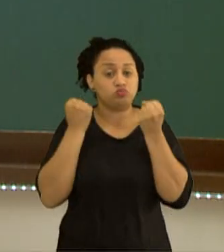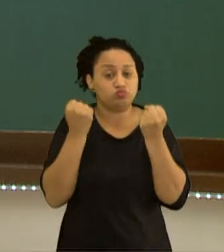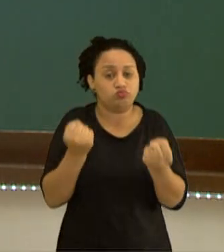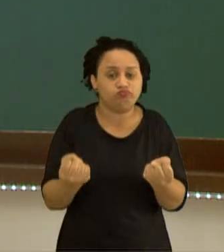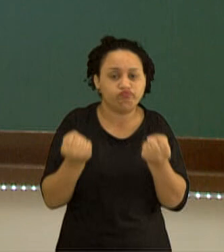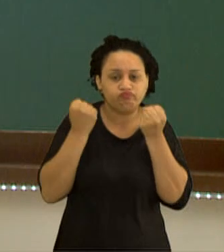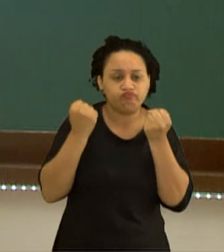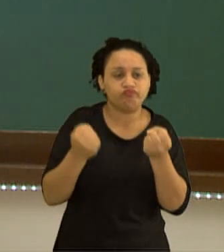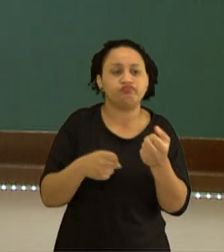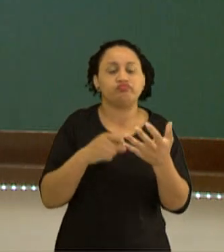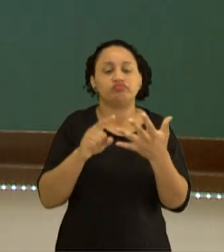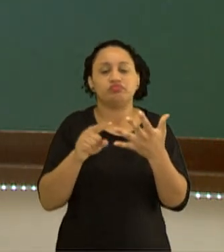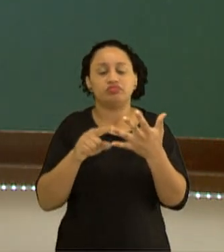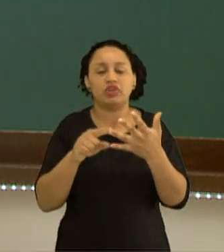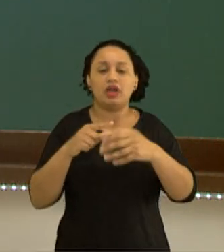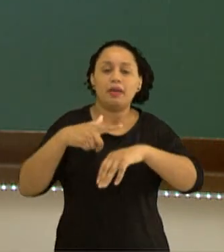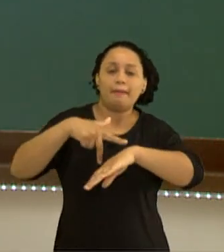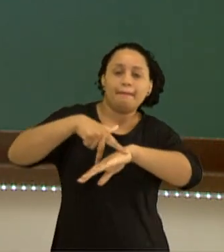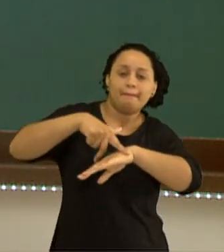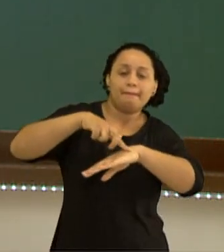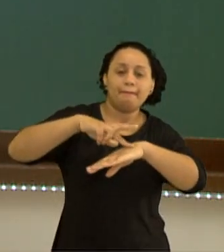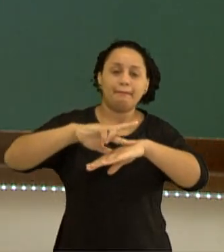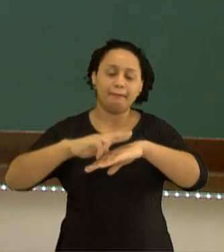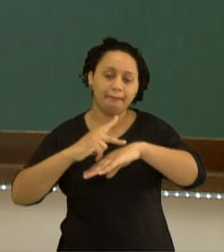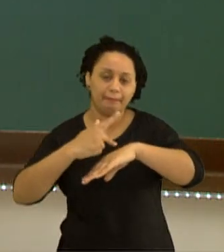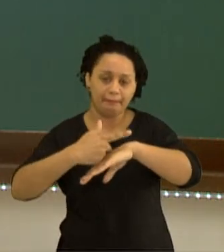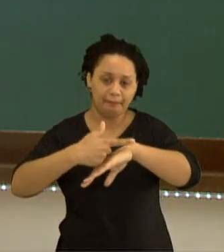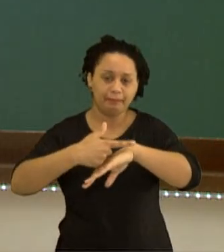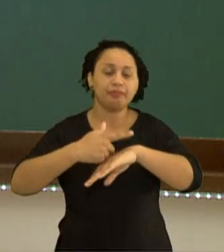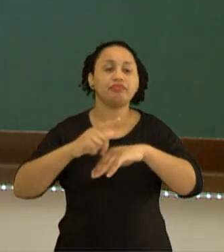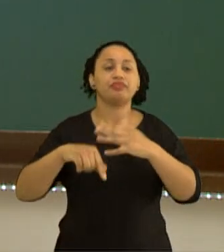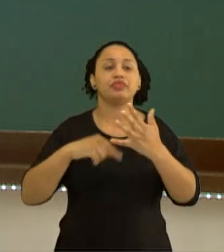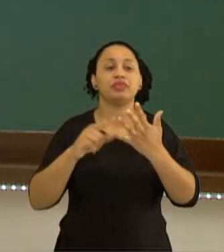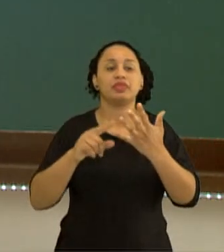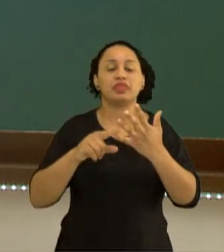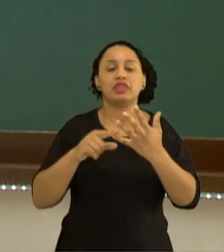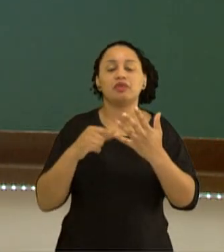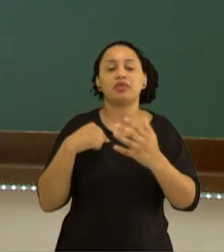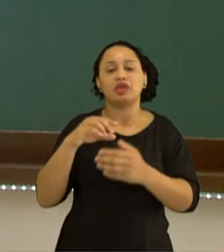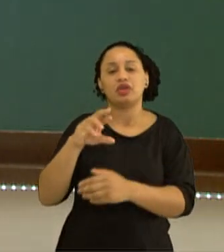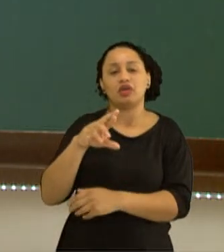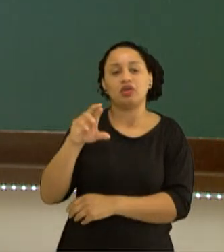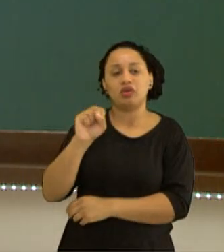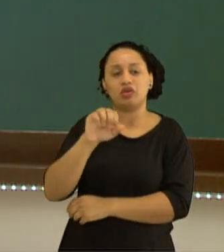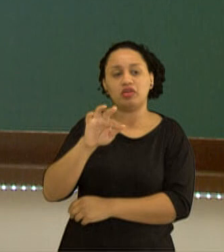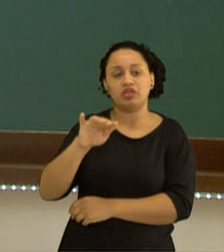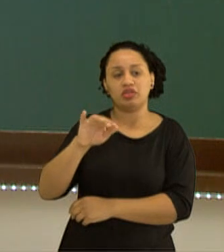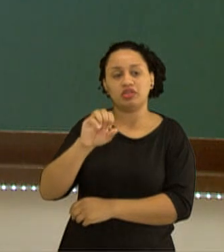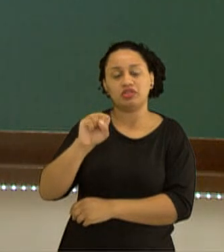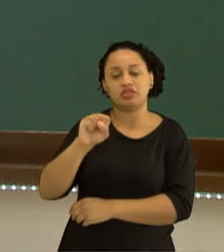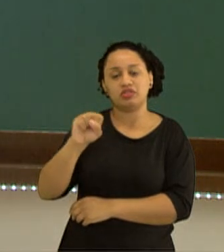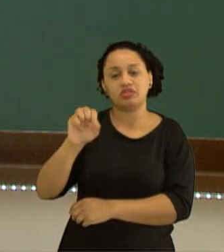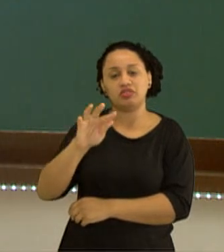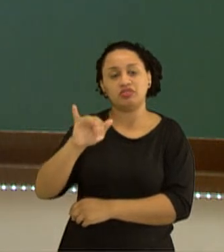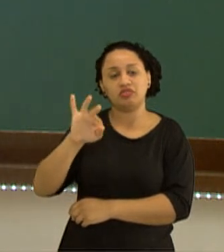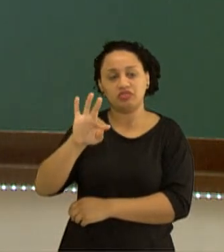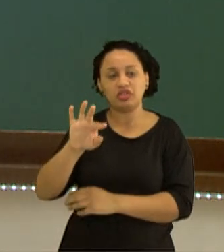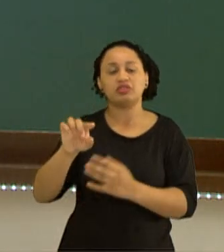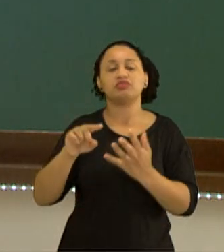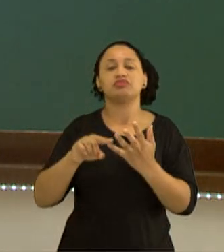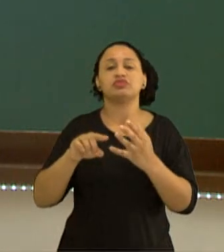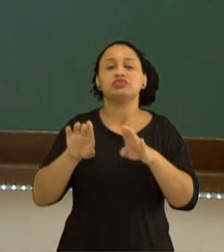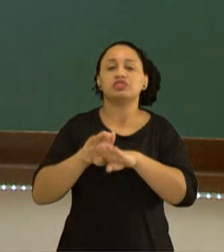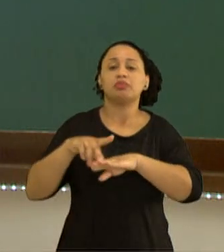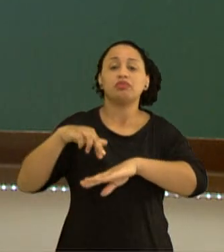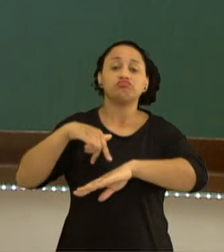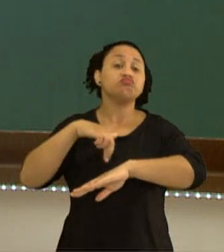musculação, pilates, crossfit, caminhada, jump, a hidroginástica, né? Então, existem vários